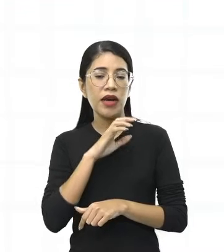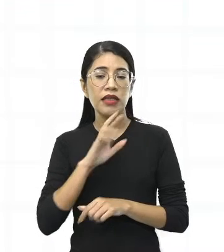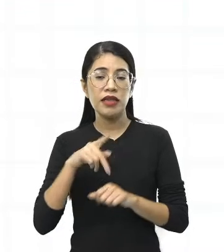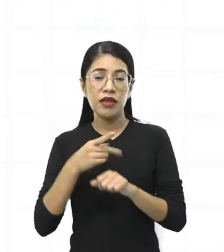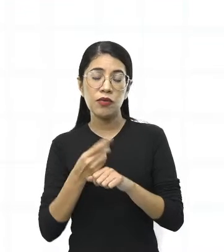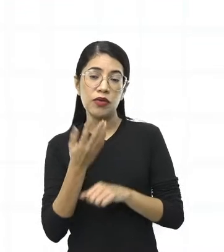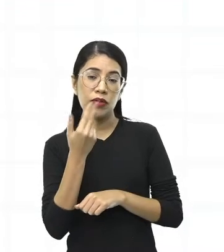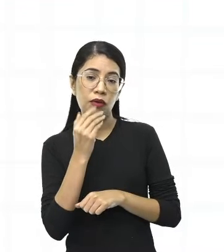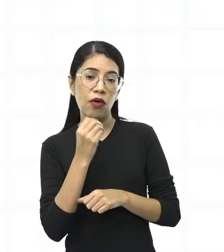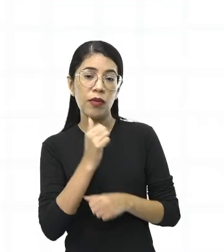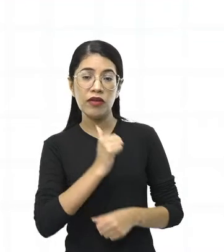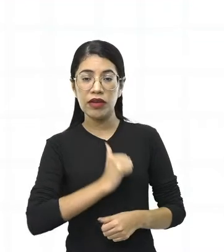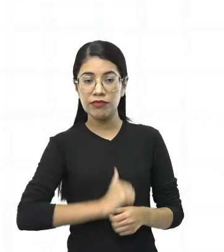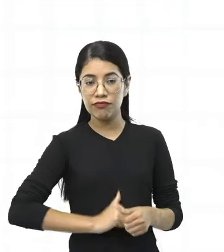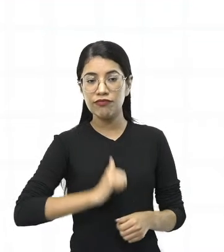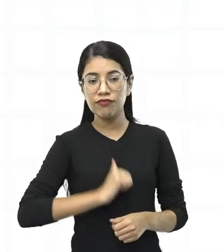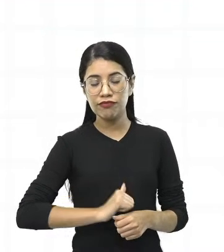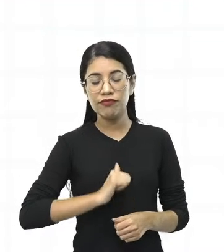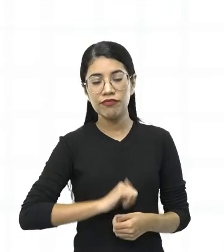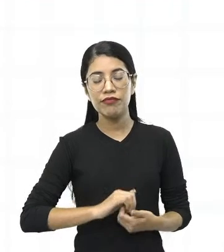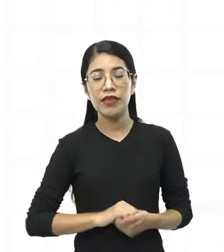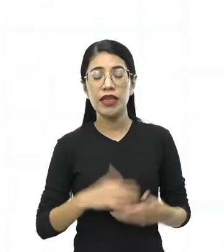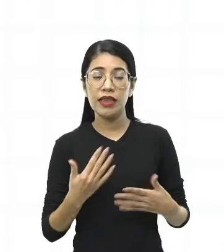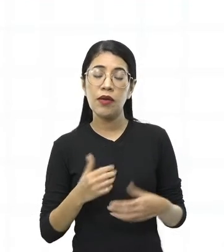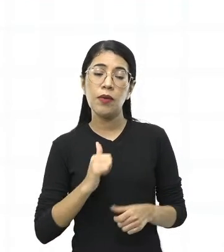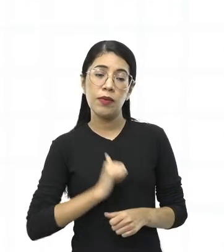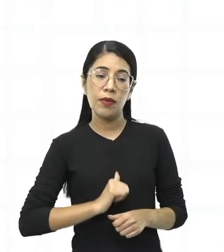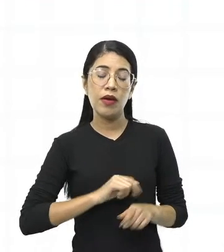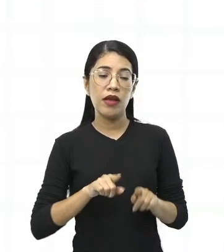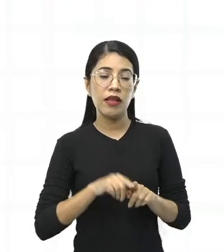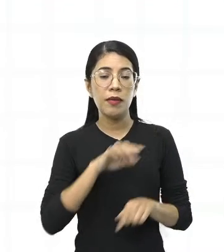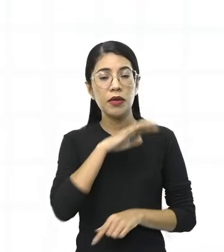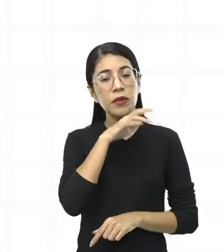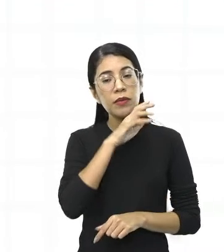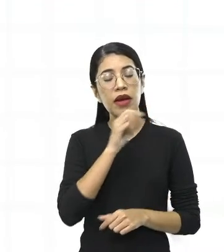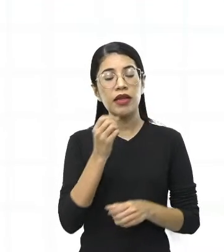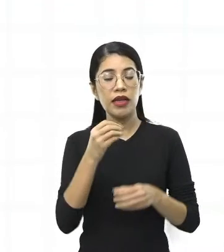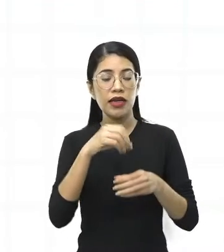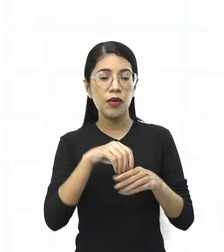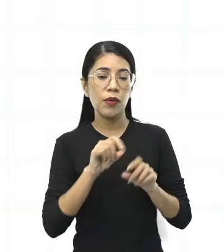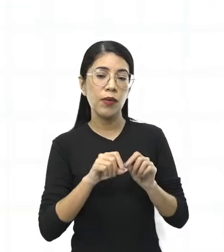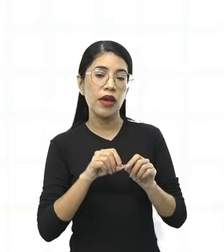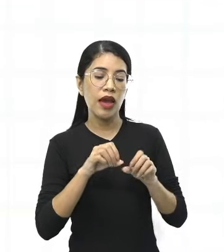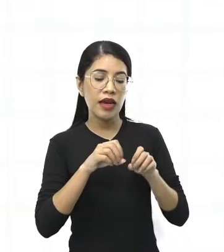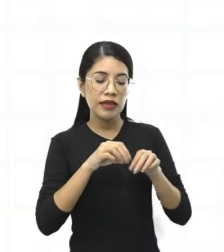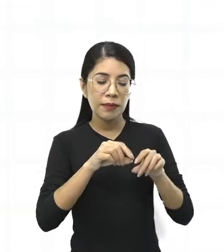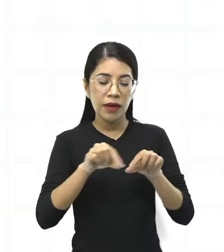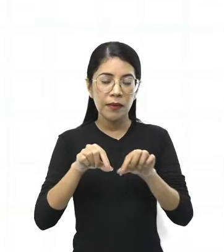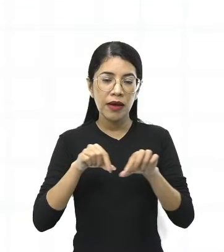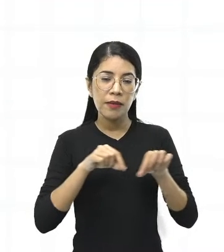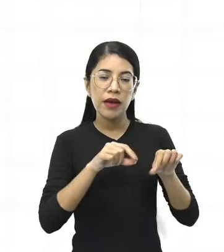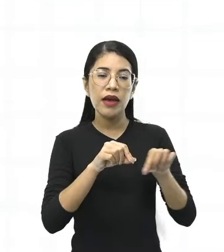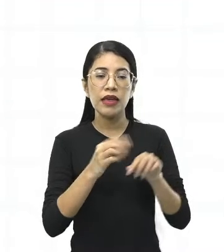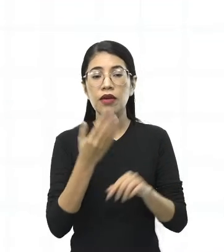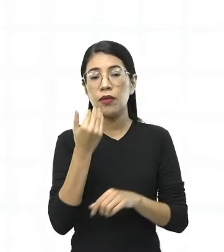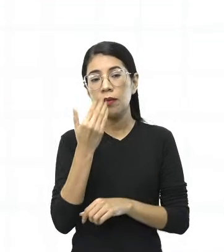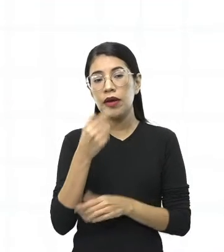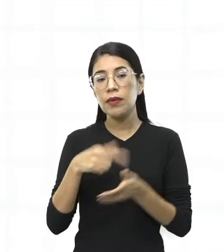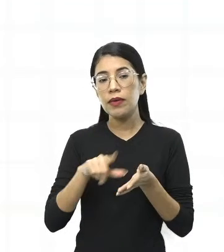né, às fezes dos animais. E nas fezes dos animais estão as sementes dos frutos que lhes serviram de